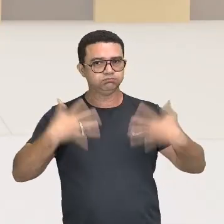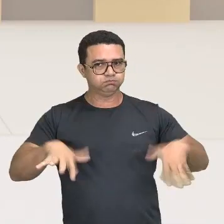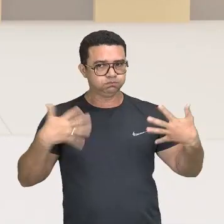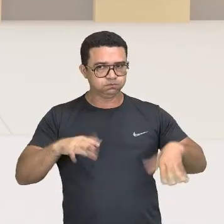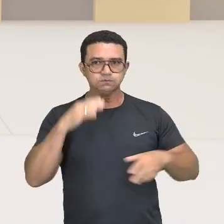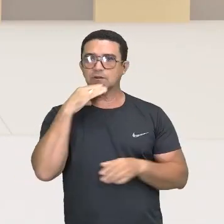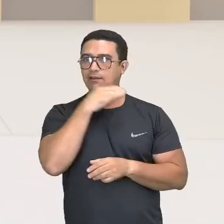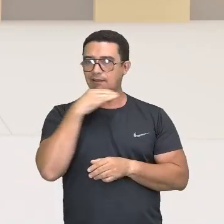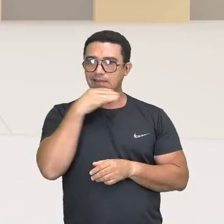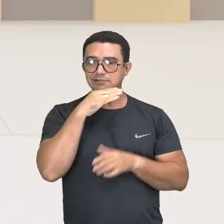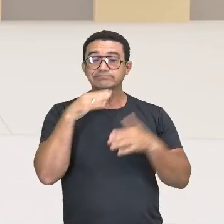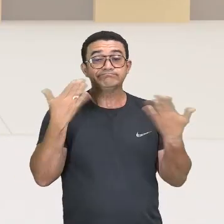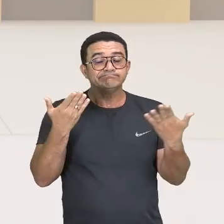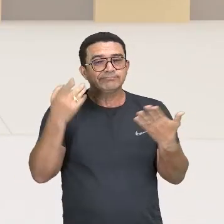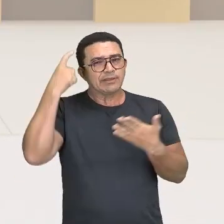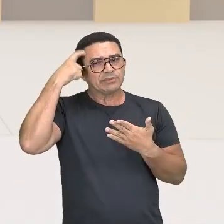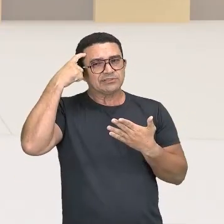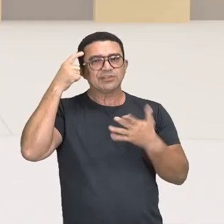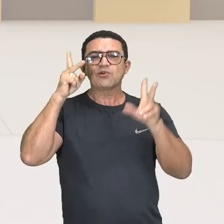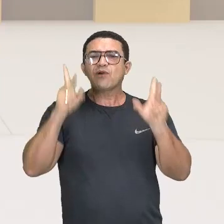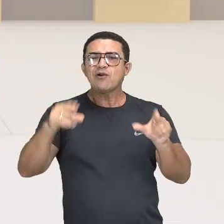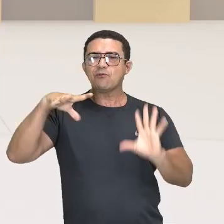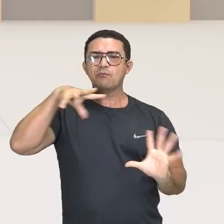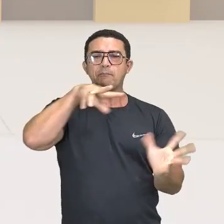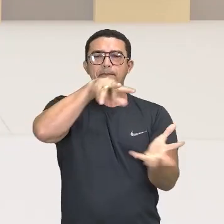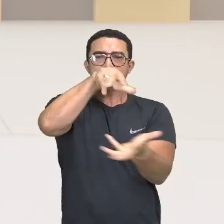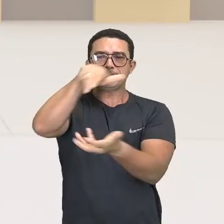nosso planeta. Se a gente tem ali